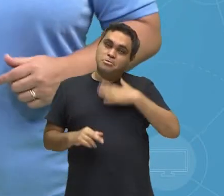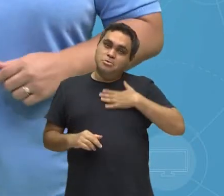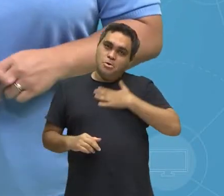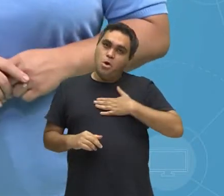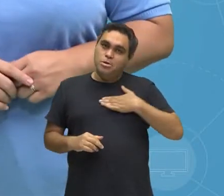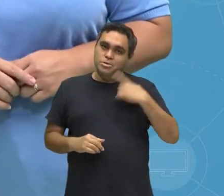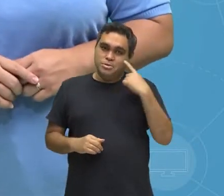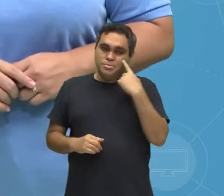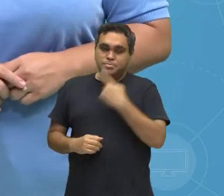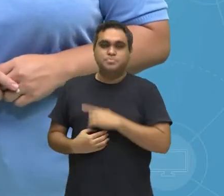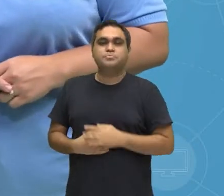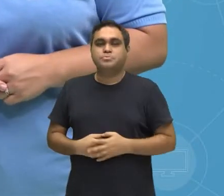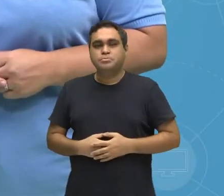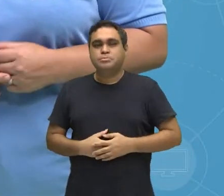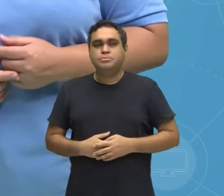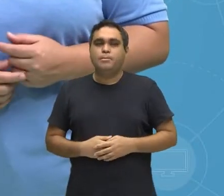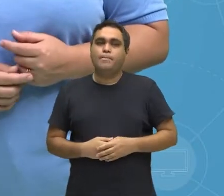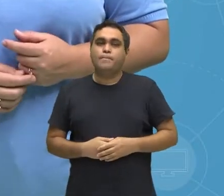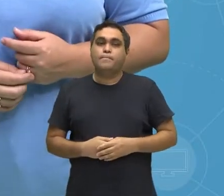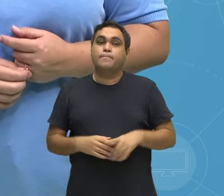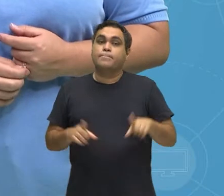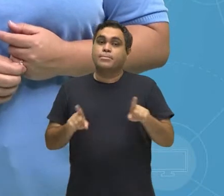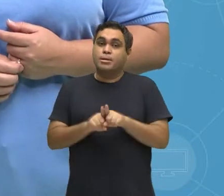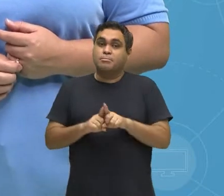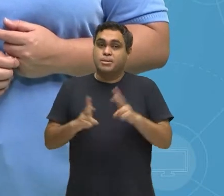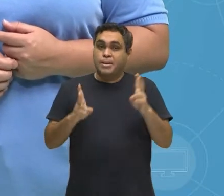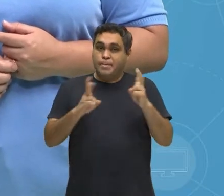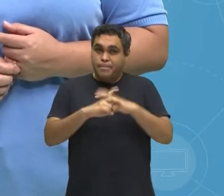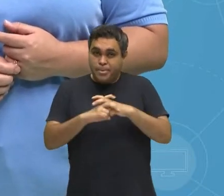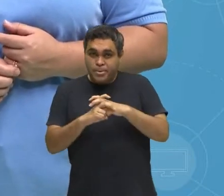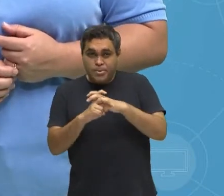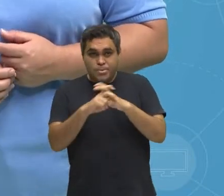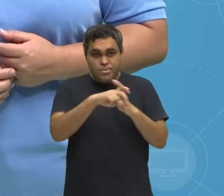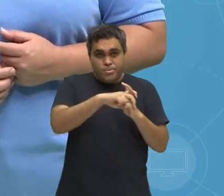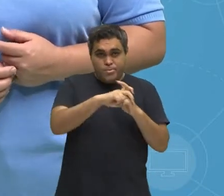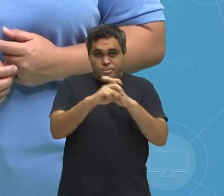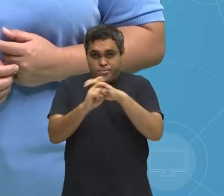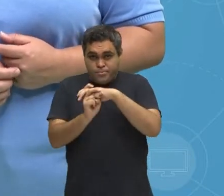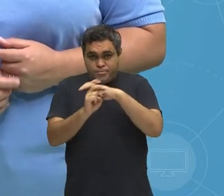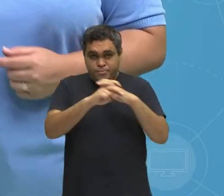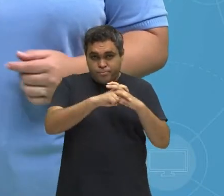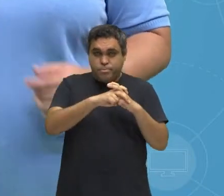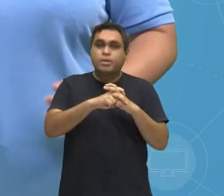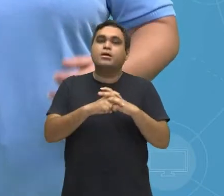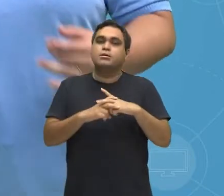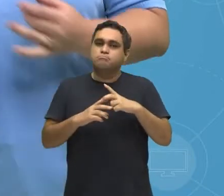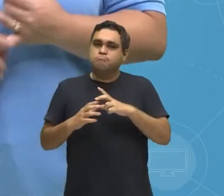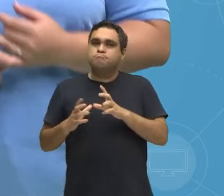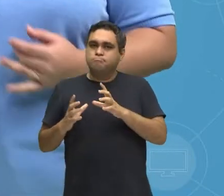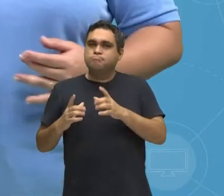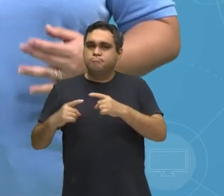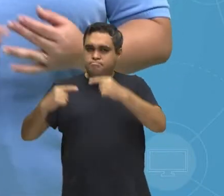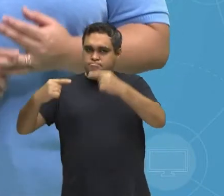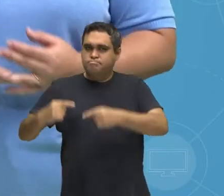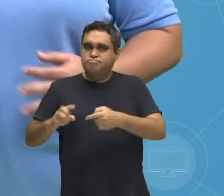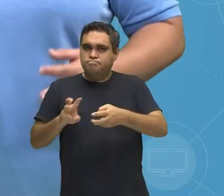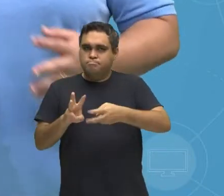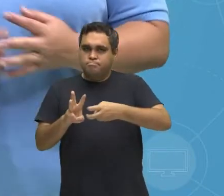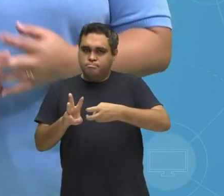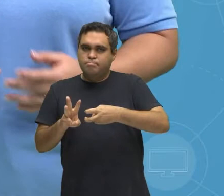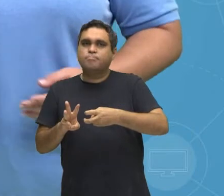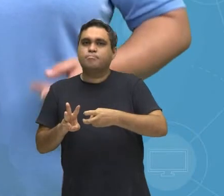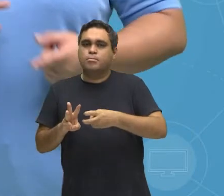gostando. Vamos prosseguir, vamos falar agora sobre lutas corporais. Nas Olimpíadas a gente vê o judô,